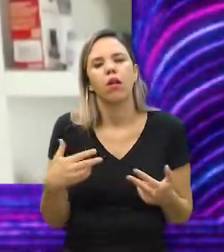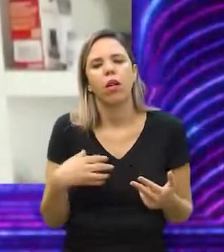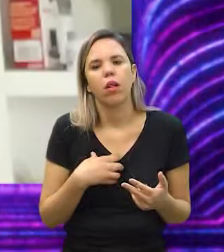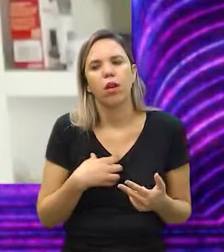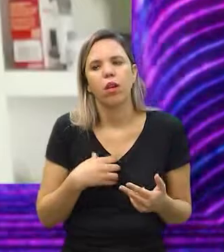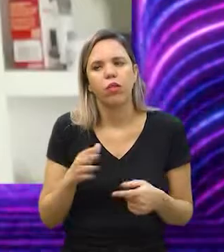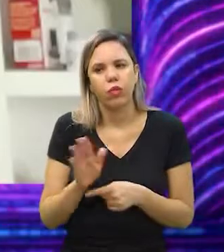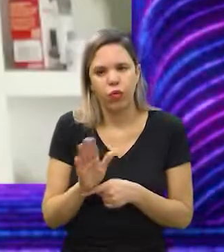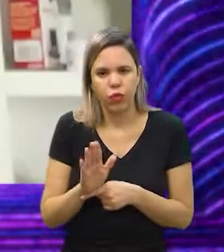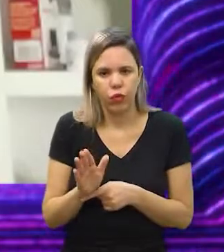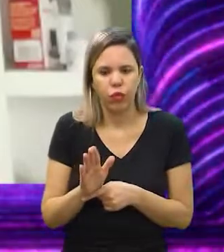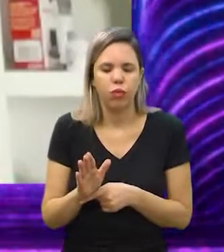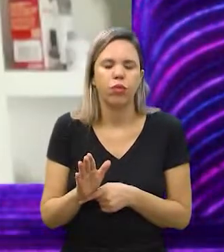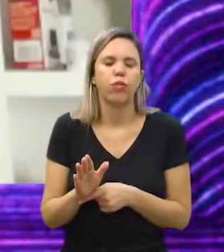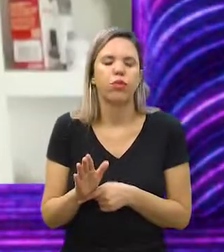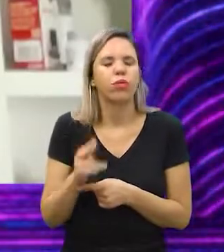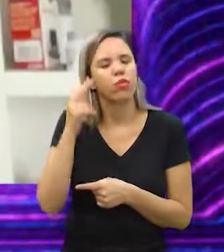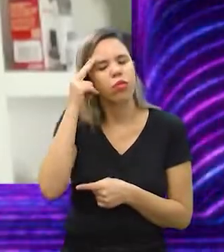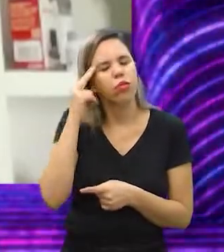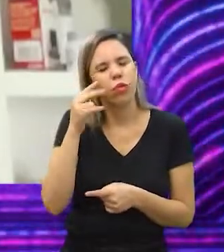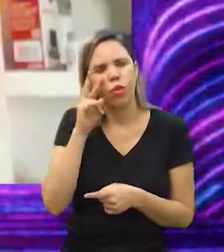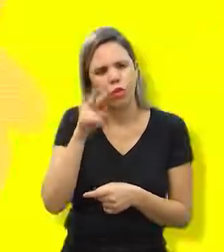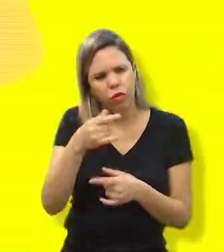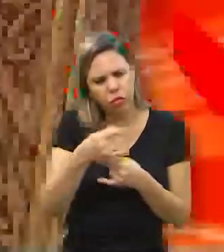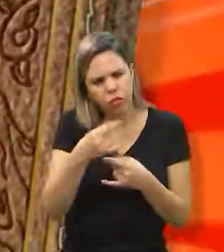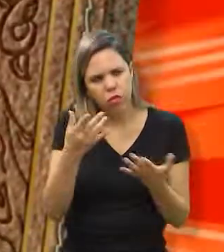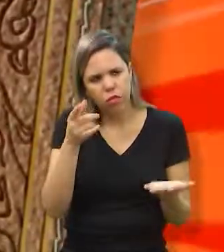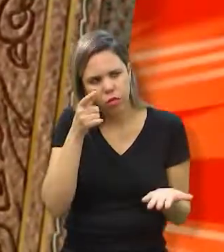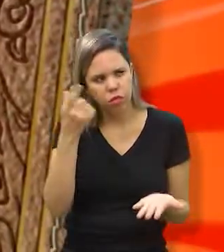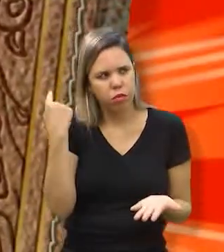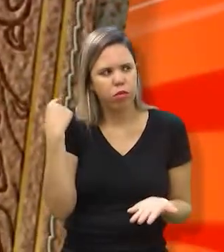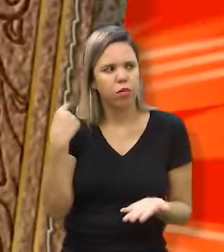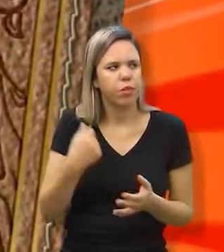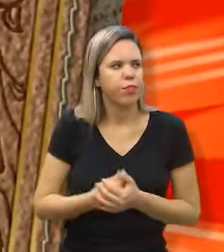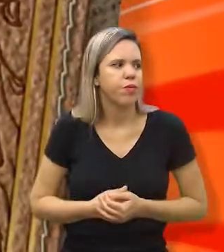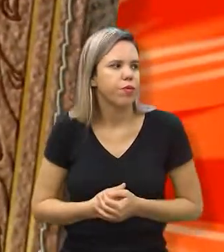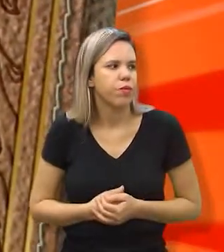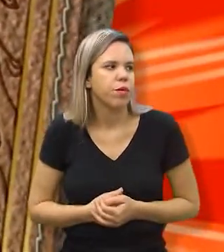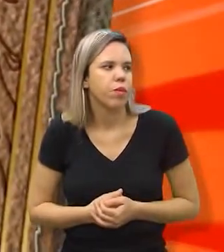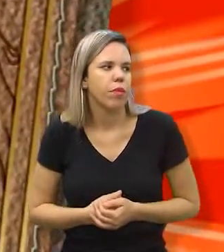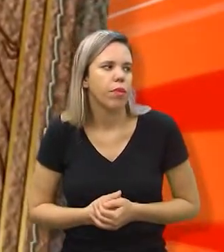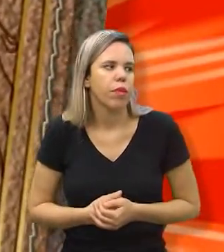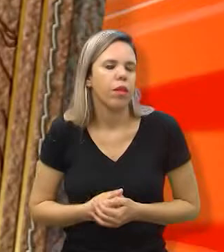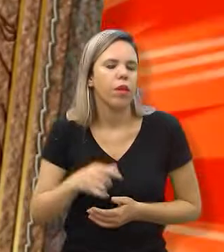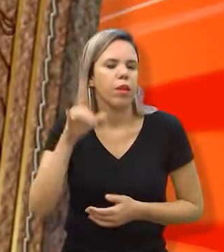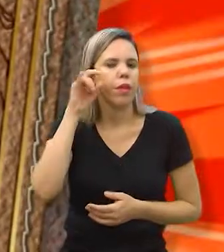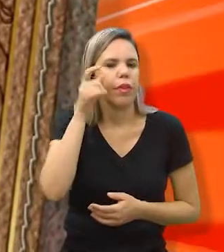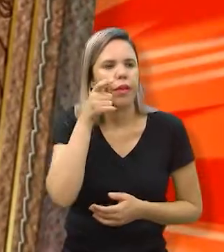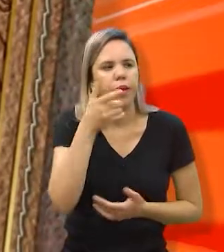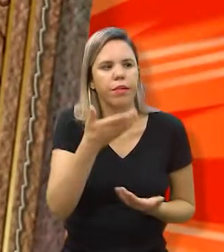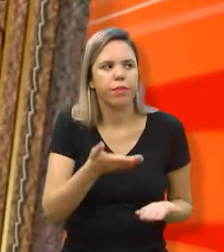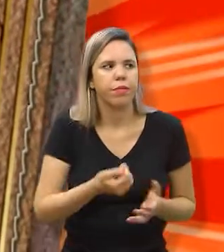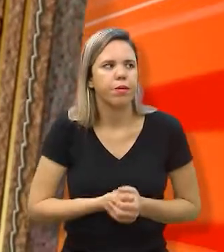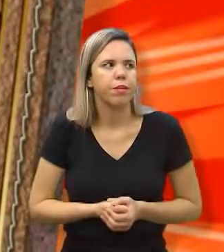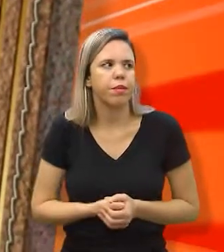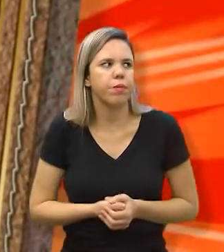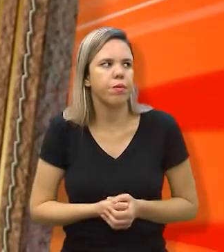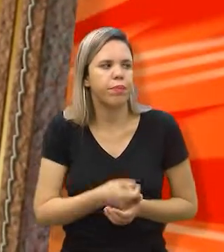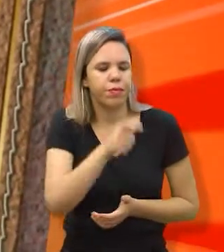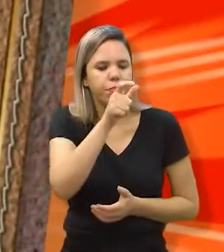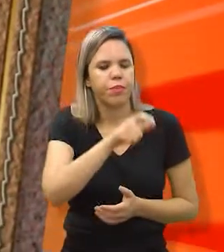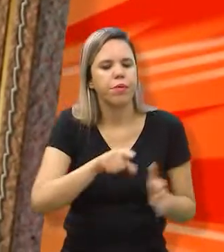esse episódio, porque eu estava assistindo uma live, né? Uma live pelo Instagram, e